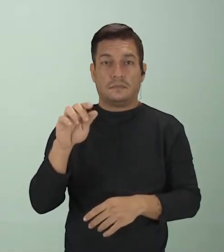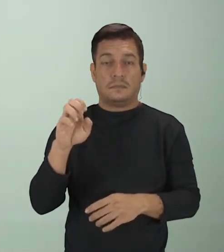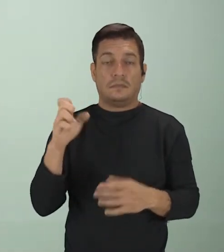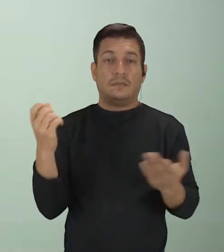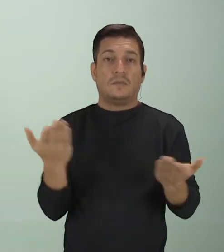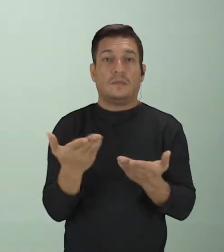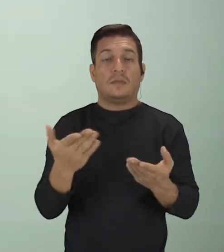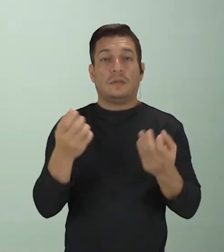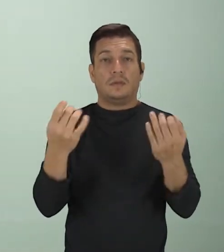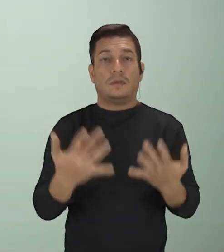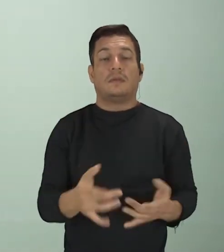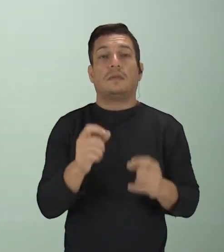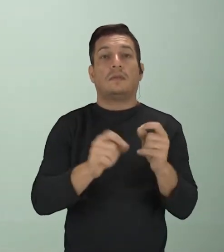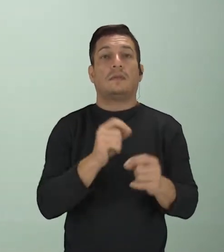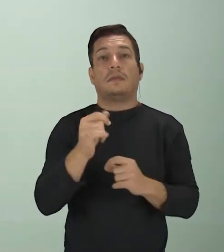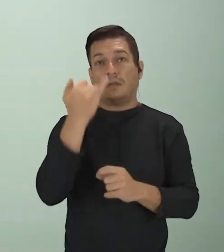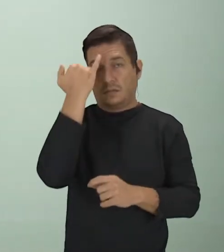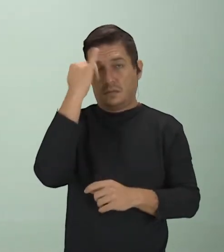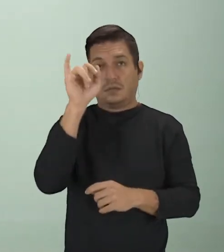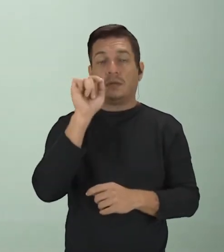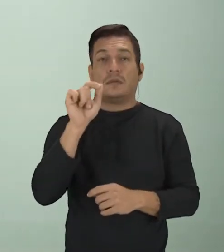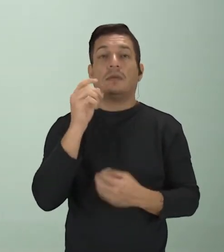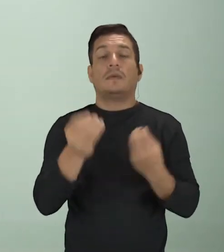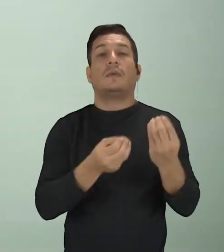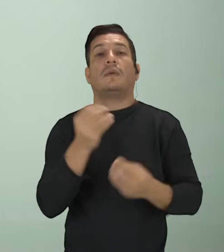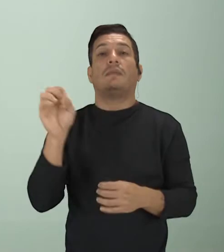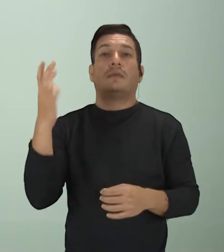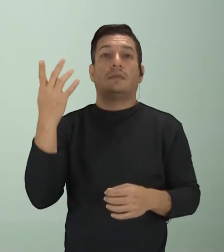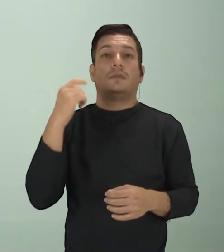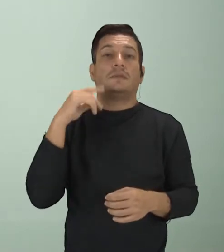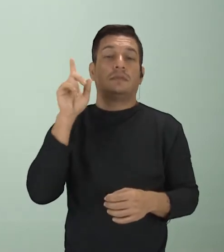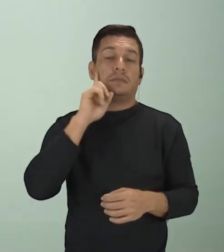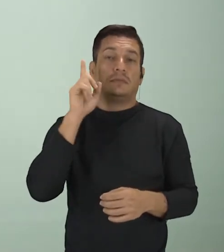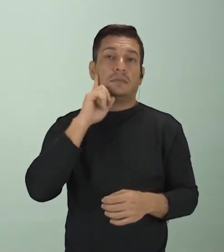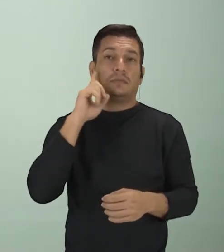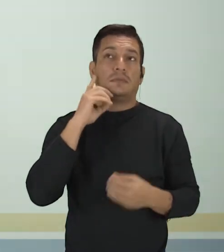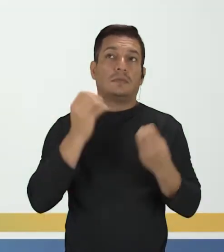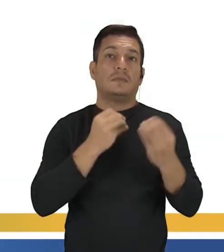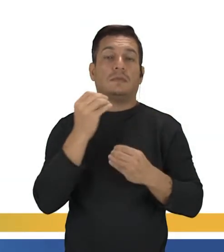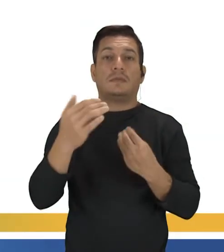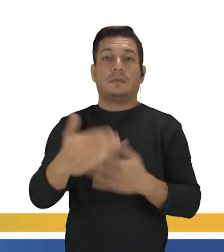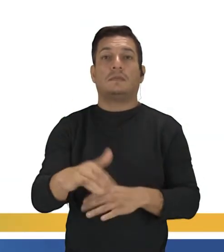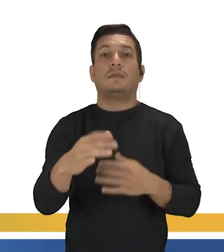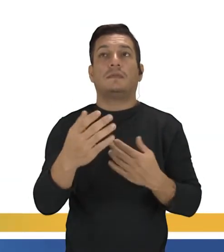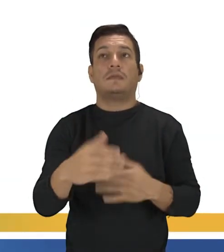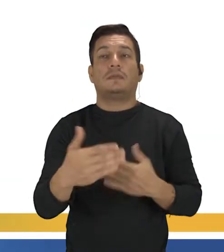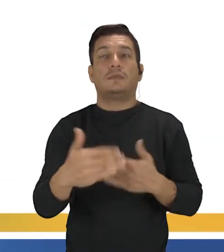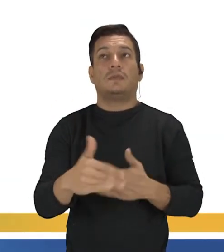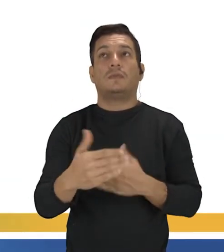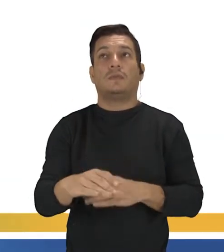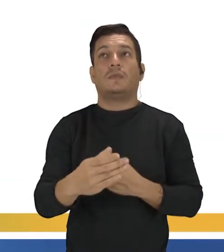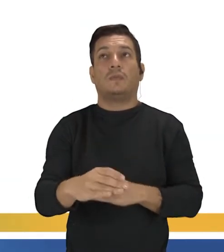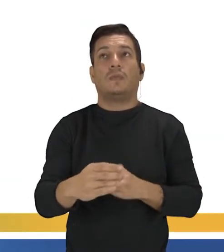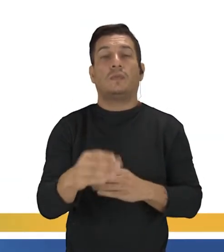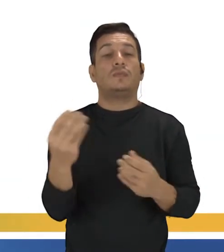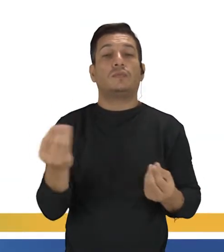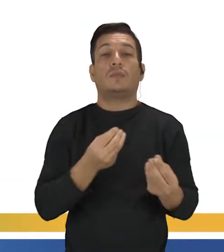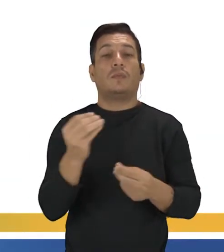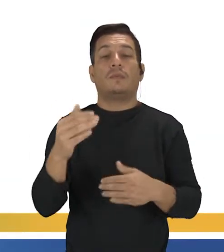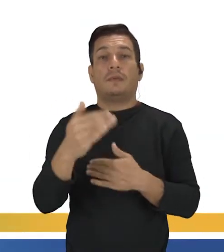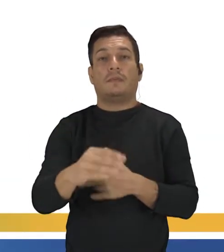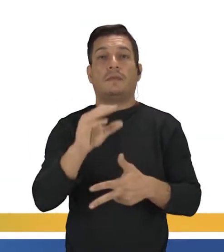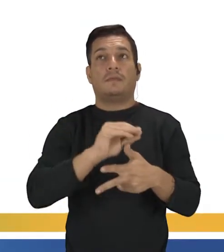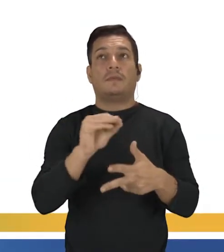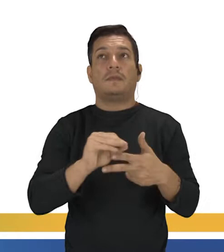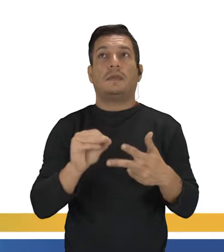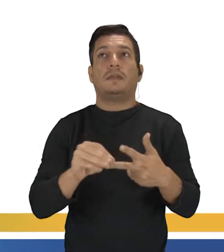vai trabalhar então a ideia de quê? De como é que isso acontece no nosso dia a dia. Como é que cai em prova de concurso? Como é que cai na prova do Enem? E aí, você